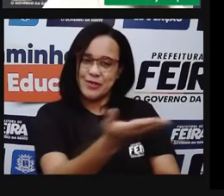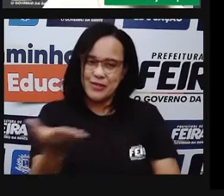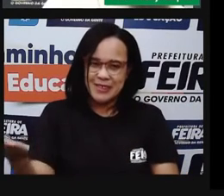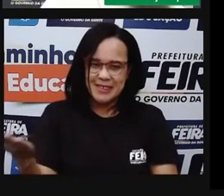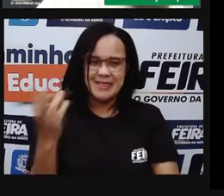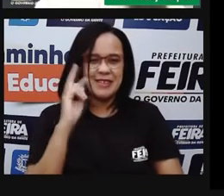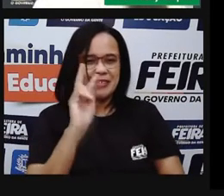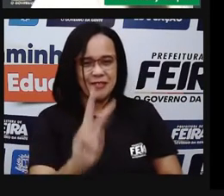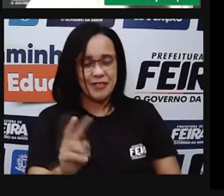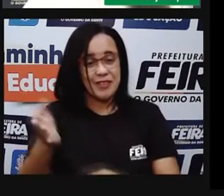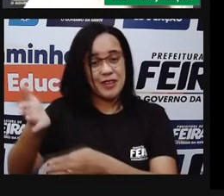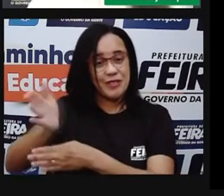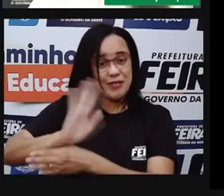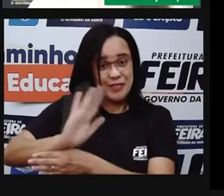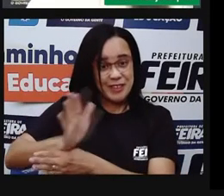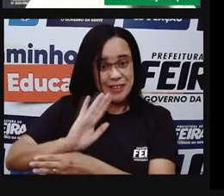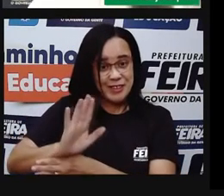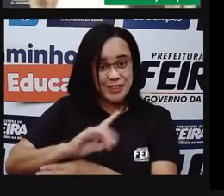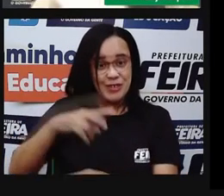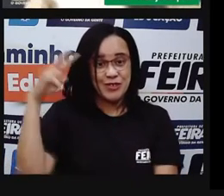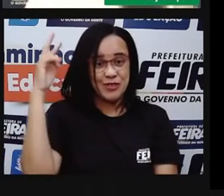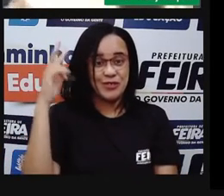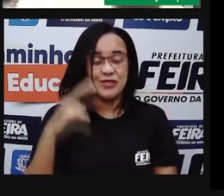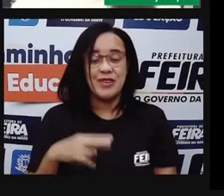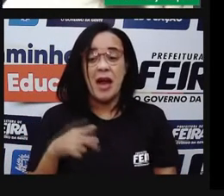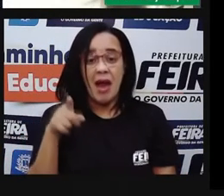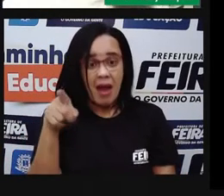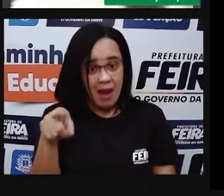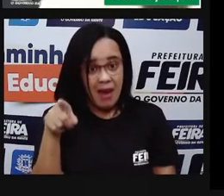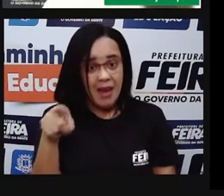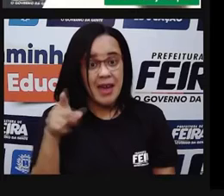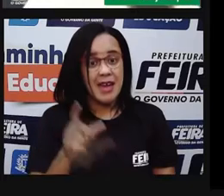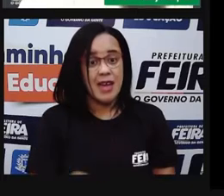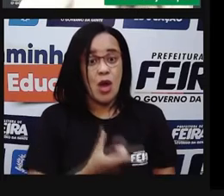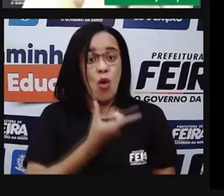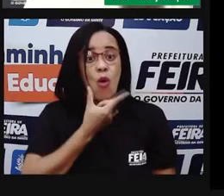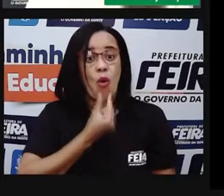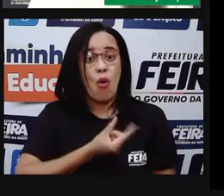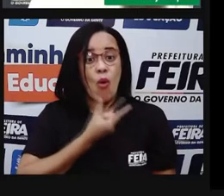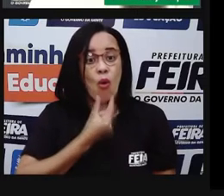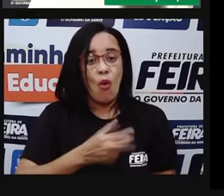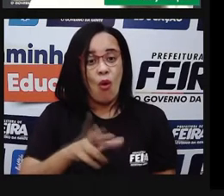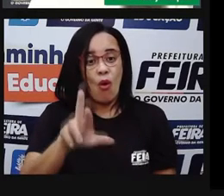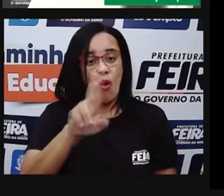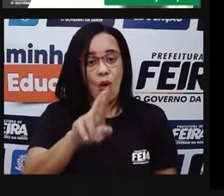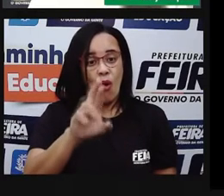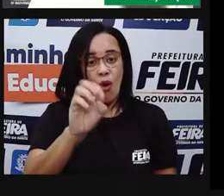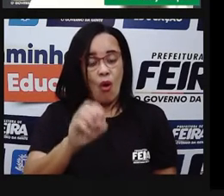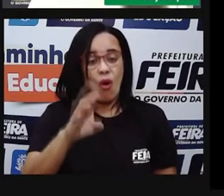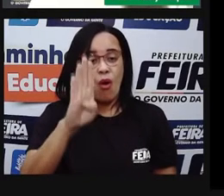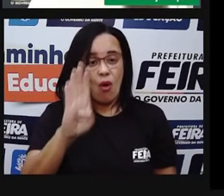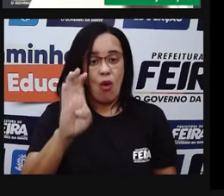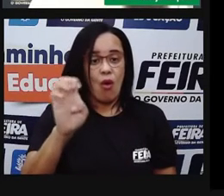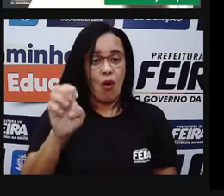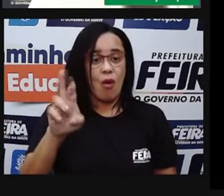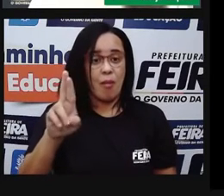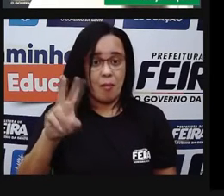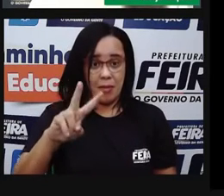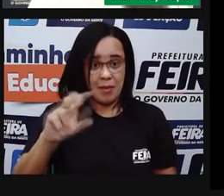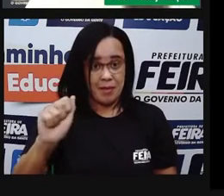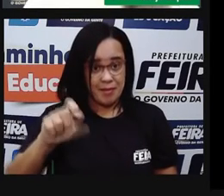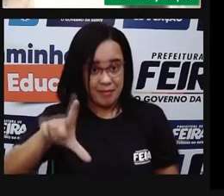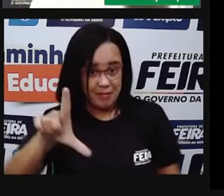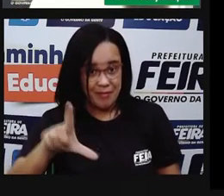foi feito por Roberval. Ele veio aqui para trazer um depoimento para vocês. Querem